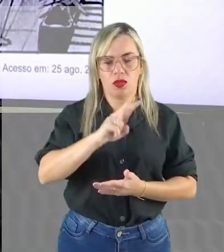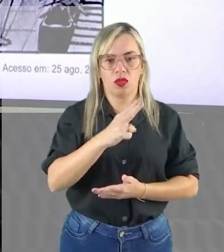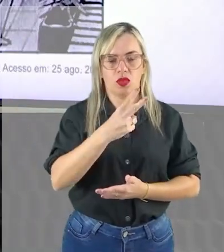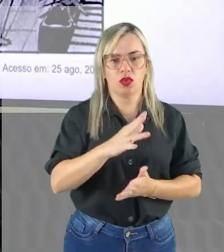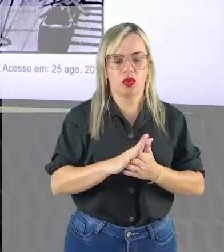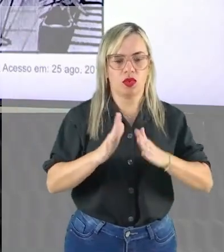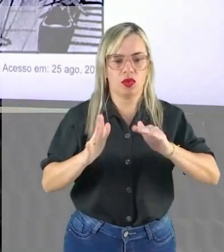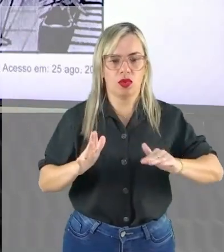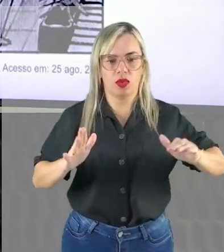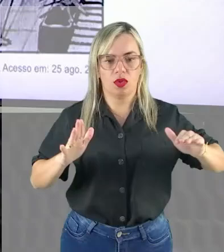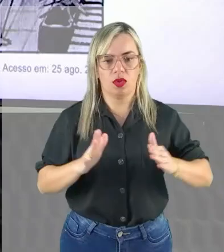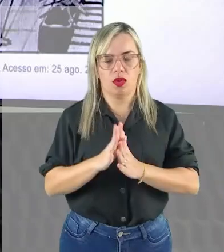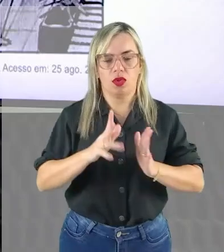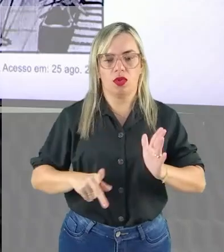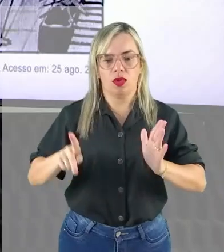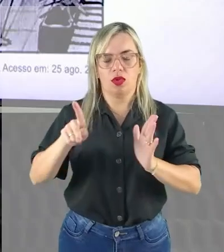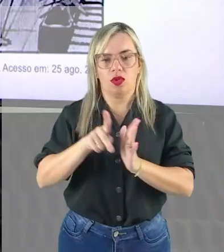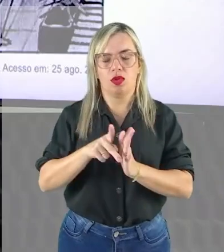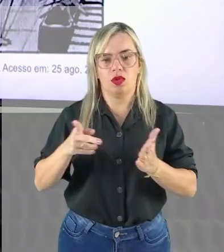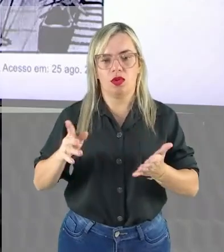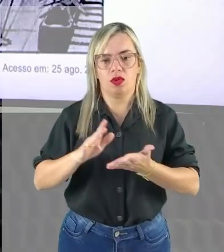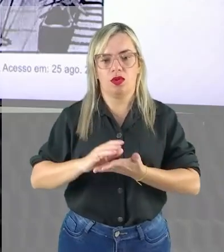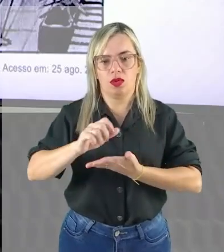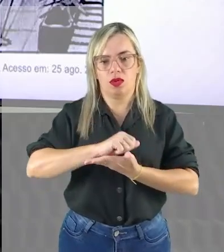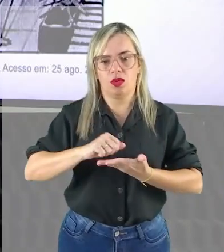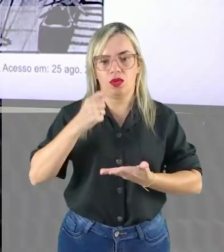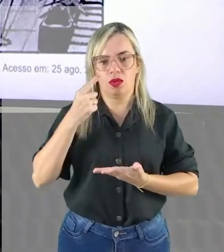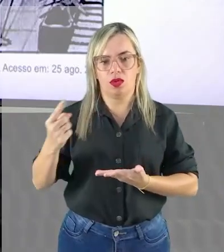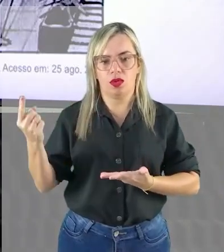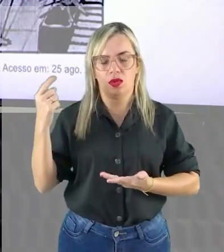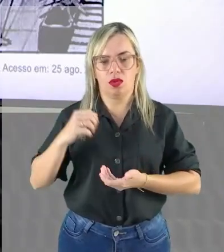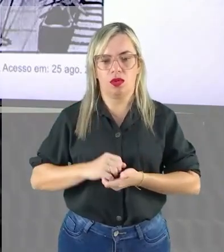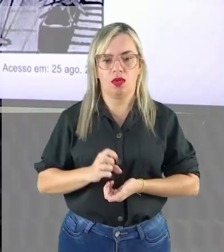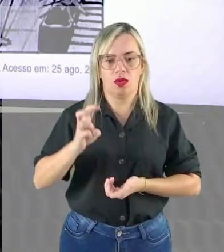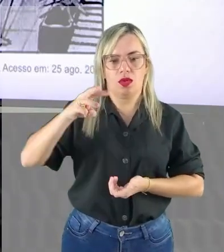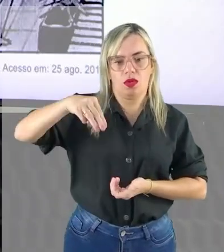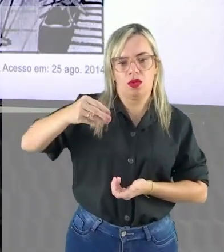crianças. A própria leitura verbal vai dizer isso. Mamá, ou